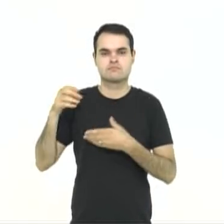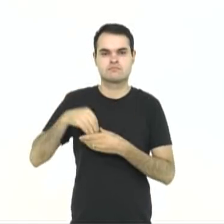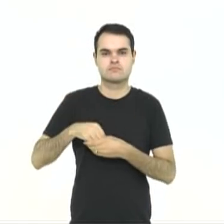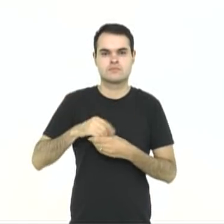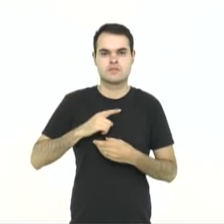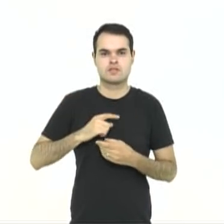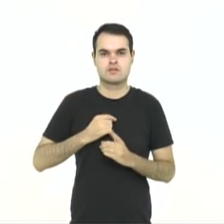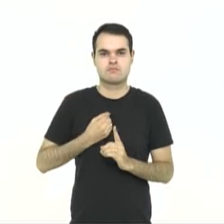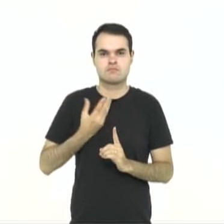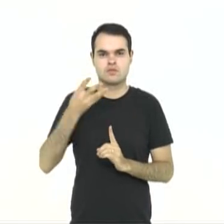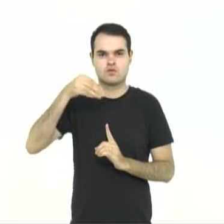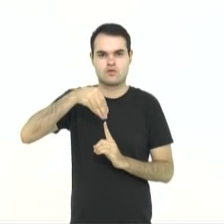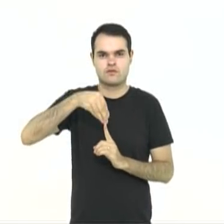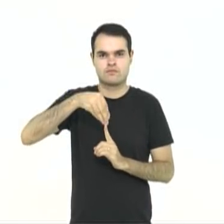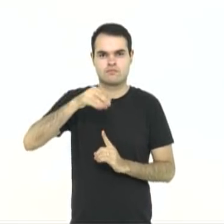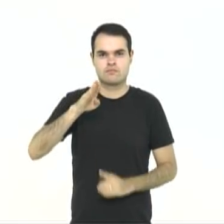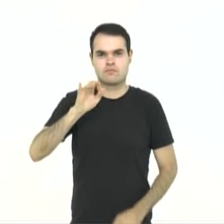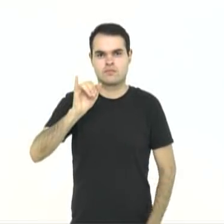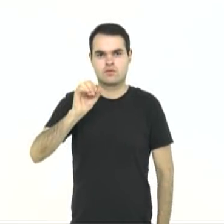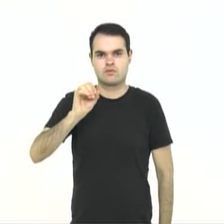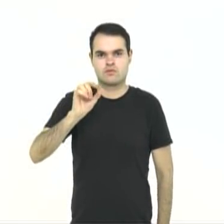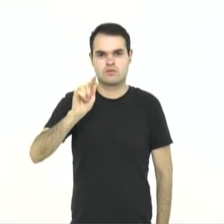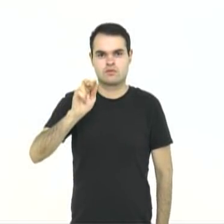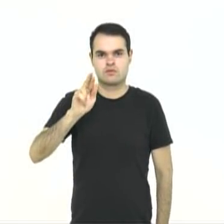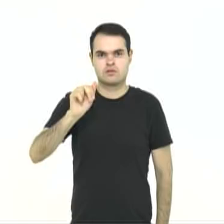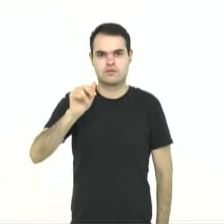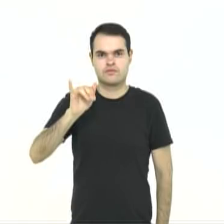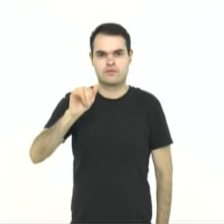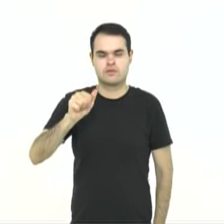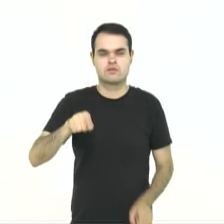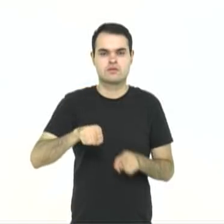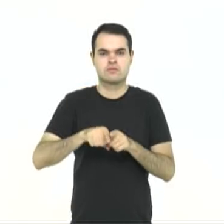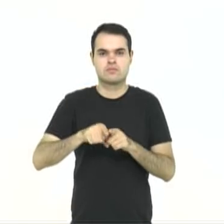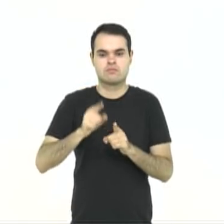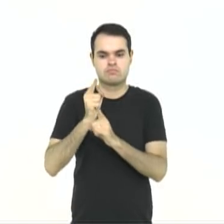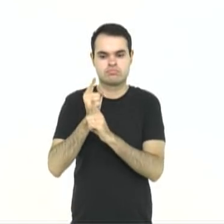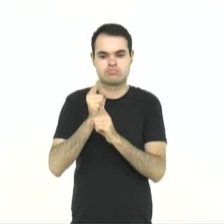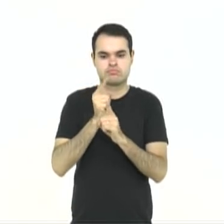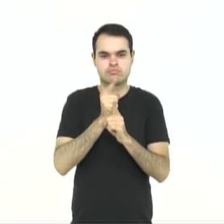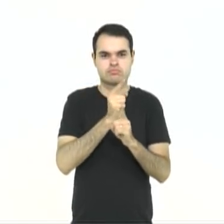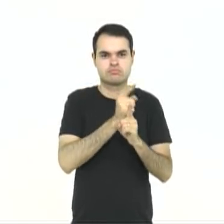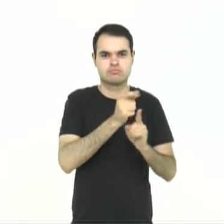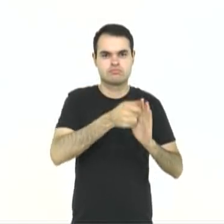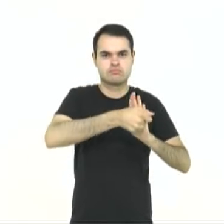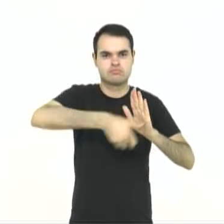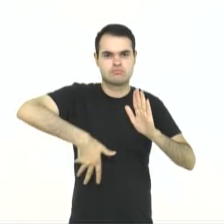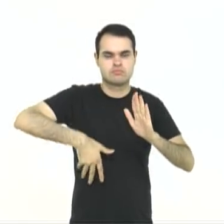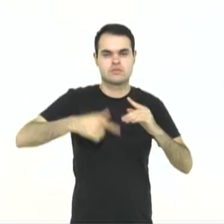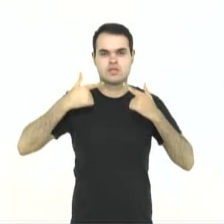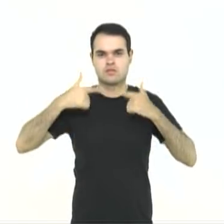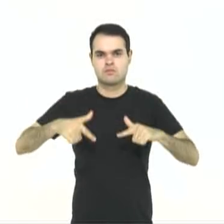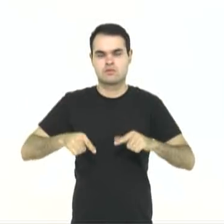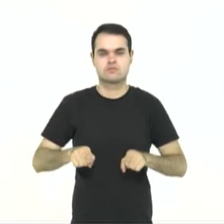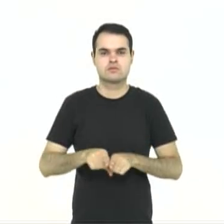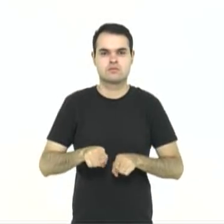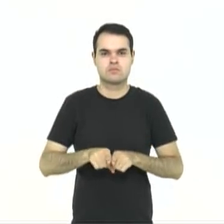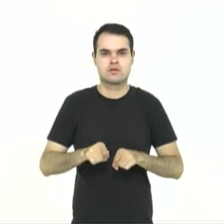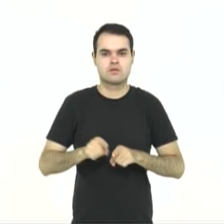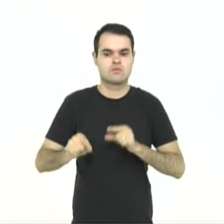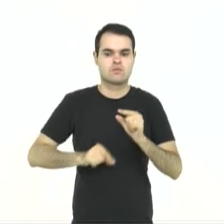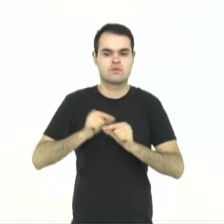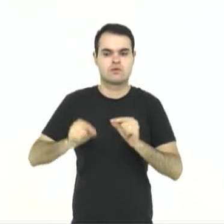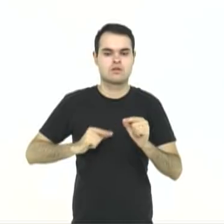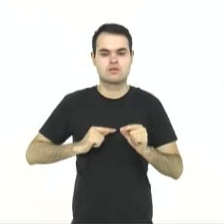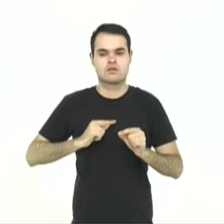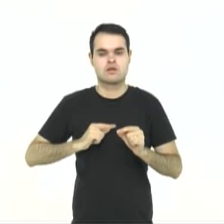a biografia, identificar figuras de linguagem, identificar efeitos de ironia ou